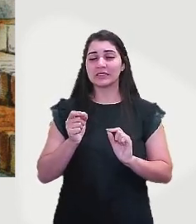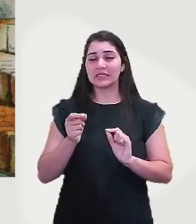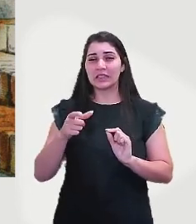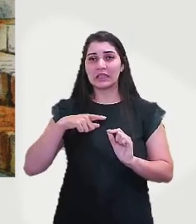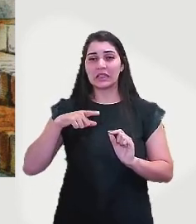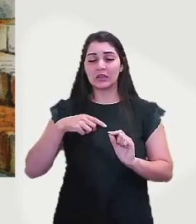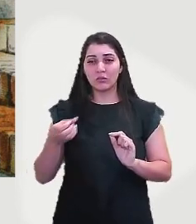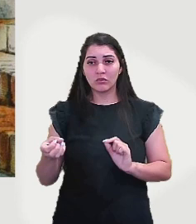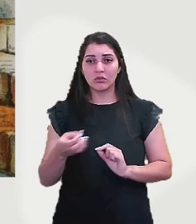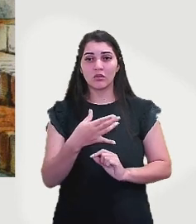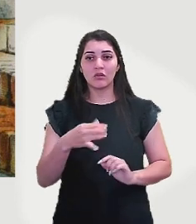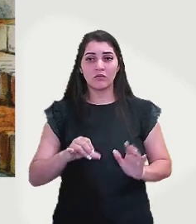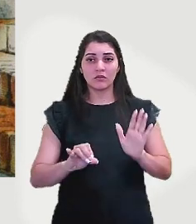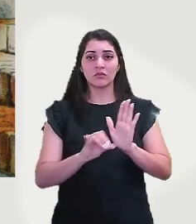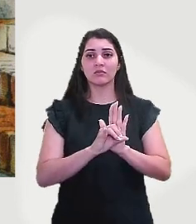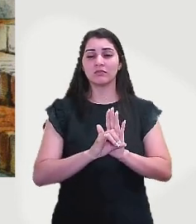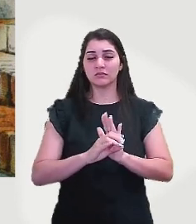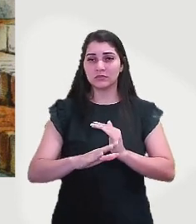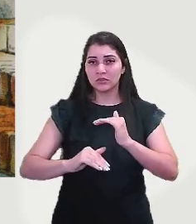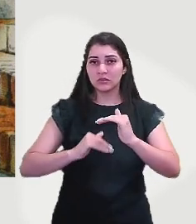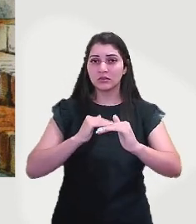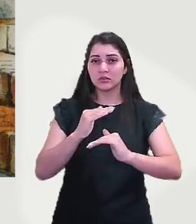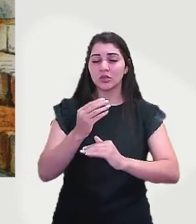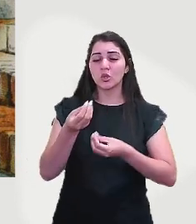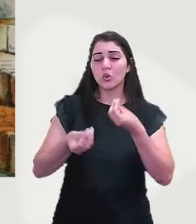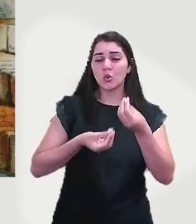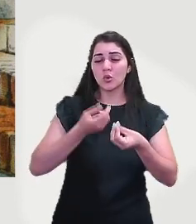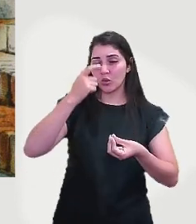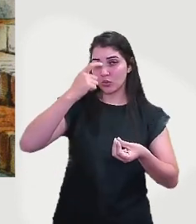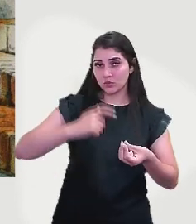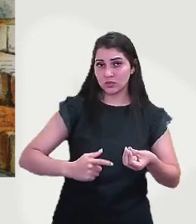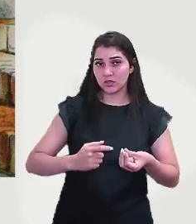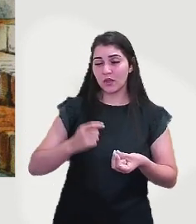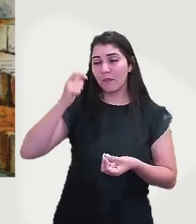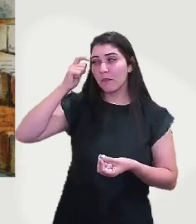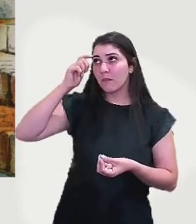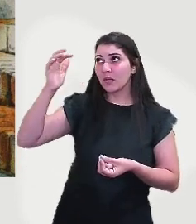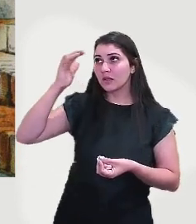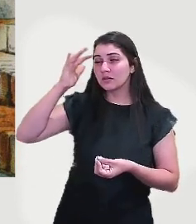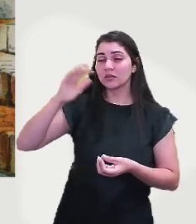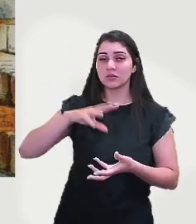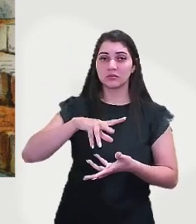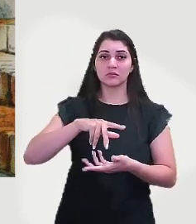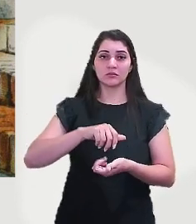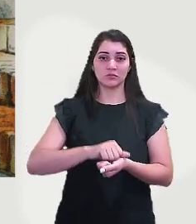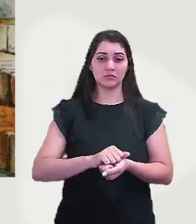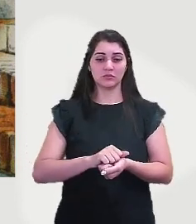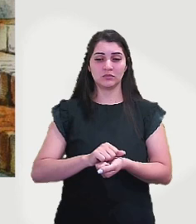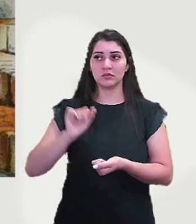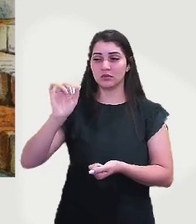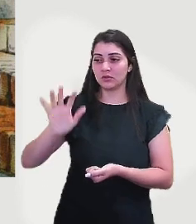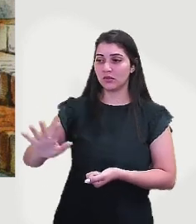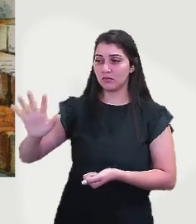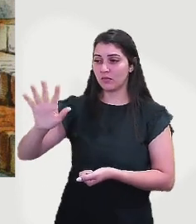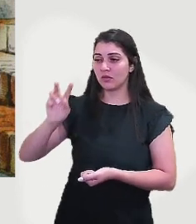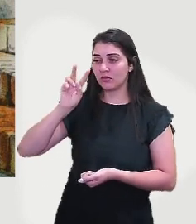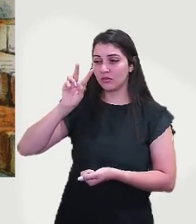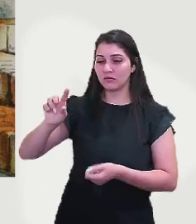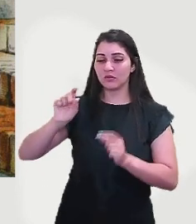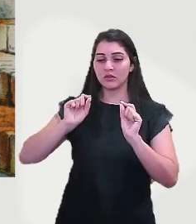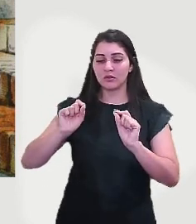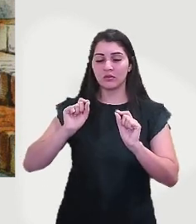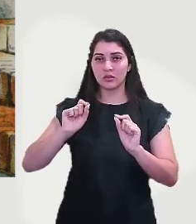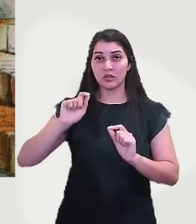ou seja, a construção de novas formas de ser, agir e pensar no mundo. A imagem que a gente está analisando, né? É o